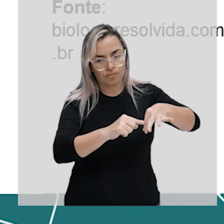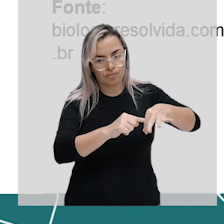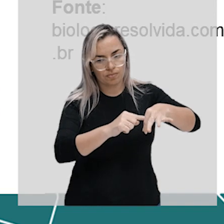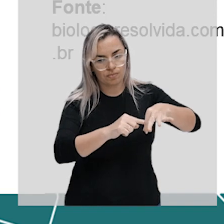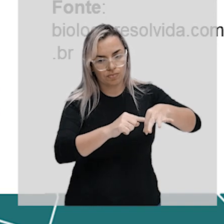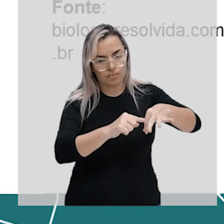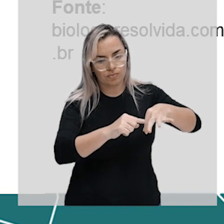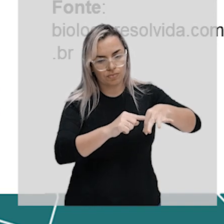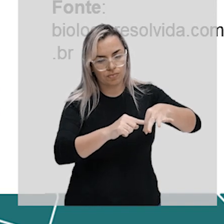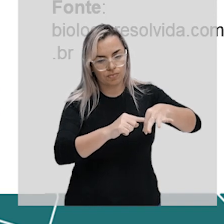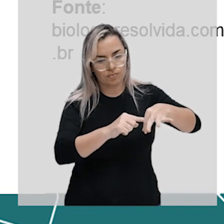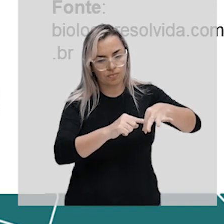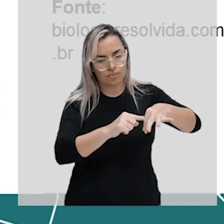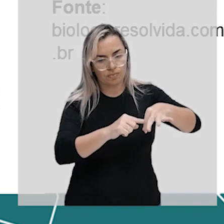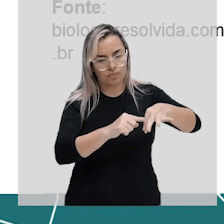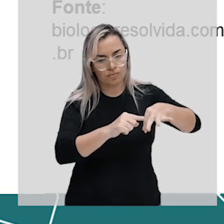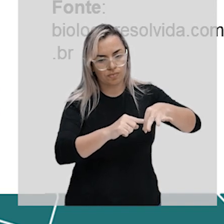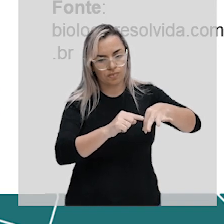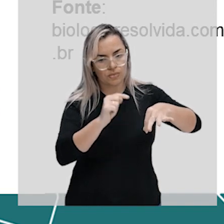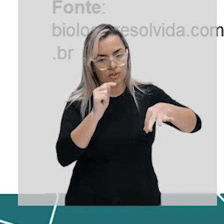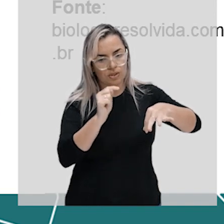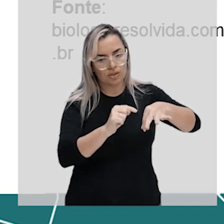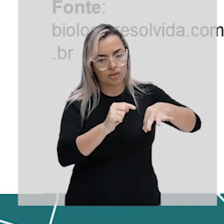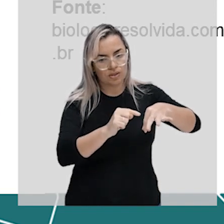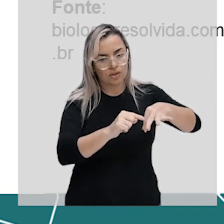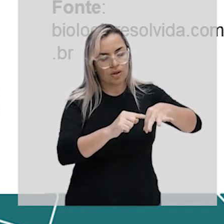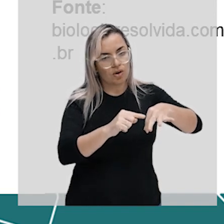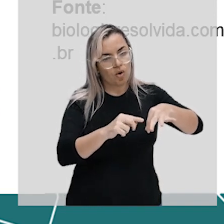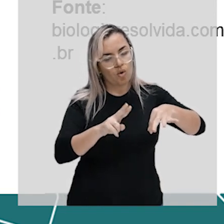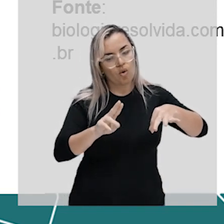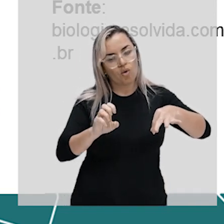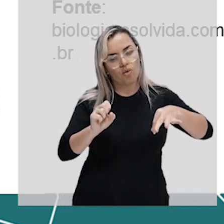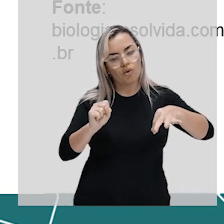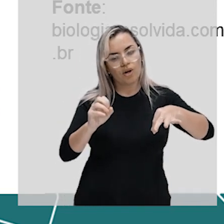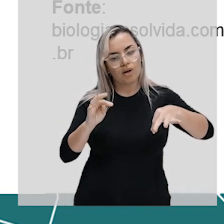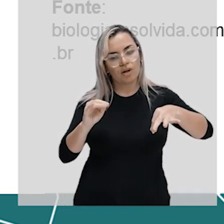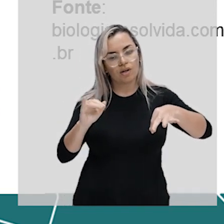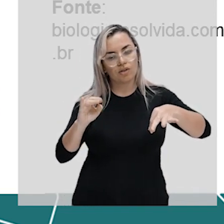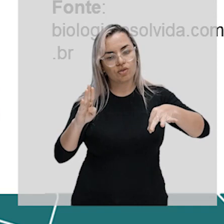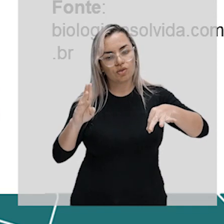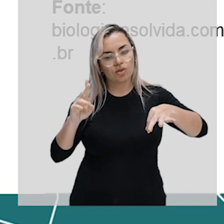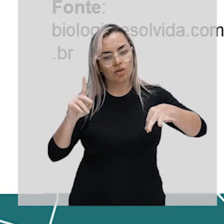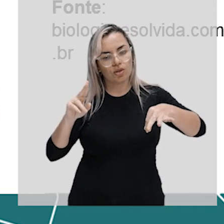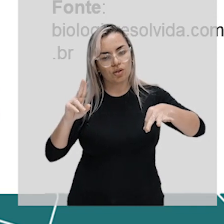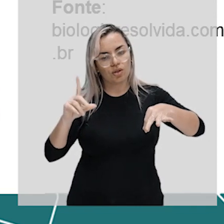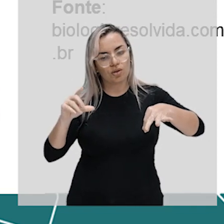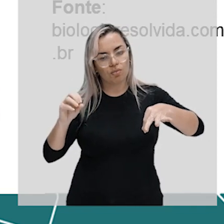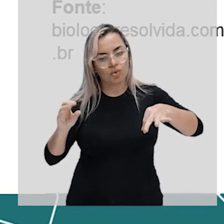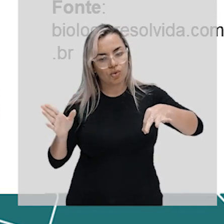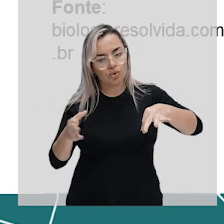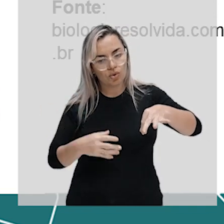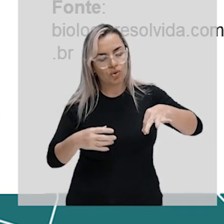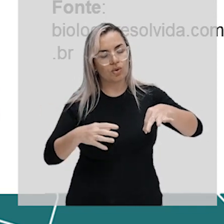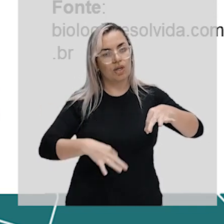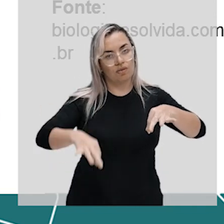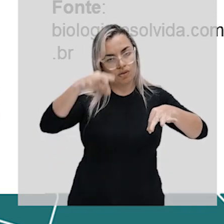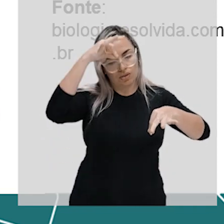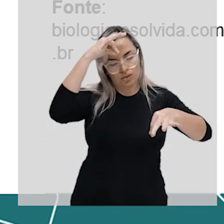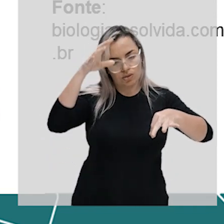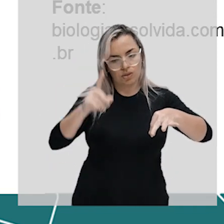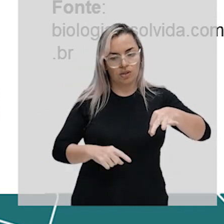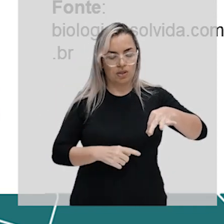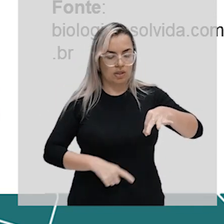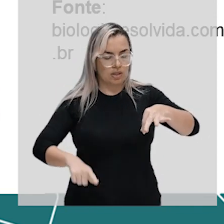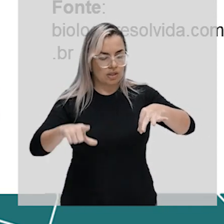É nessa entrada aqui, pessoal, que nós vamos encontrar principalmente uma membrana, né? Principalmente acontece nas